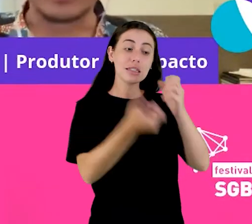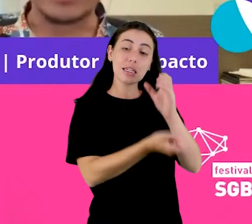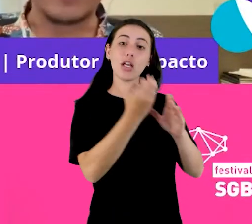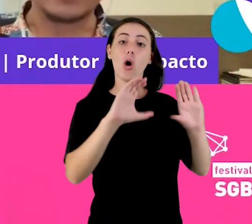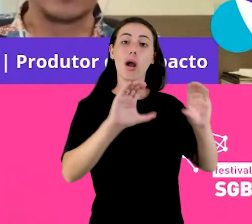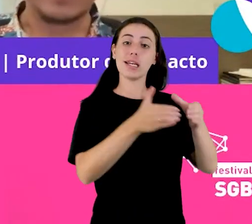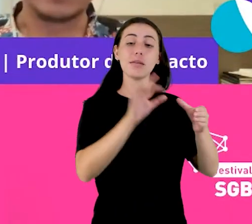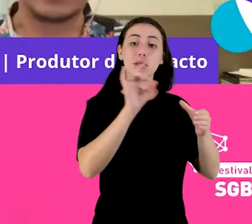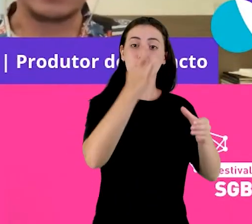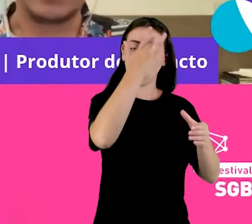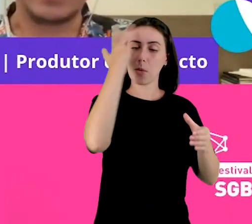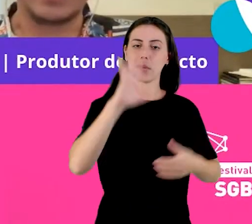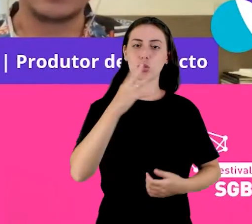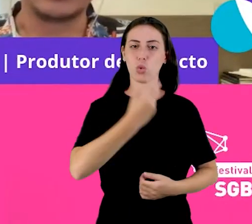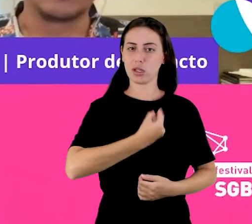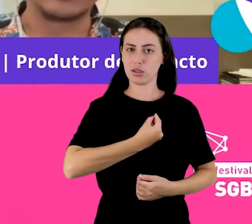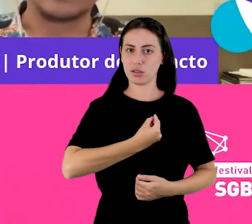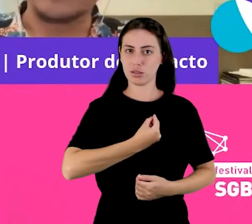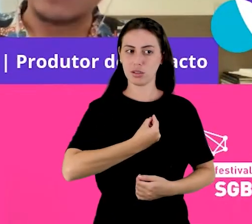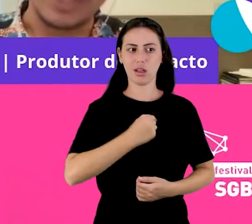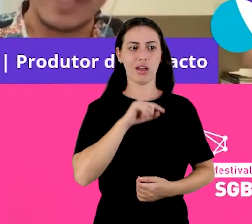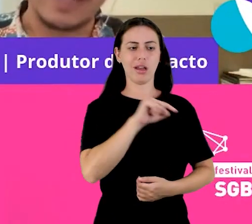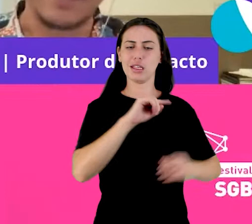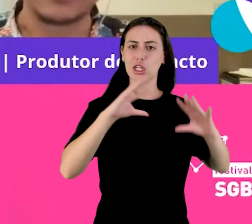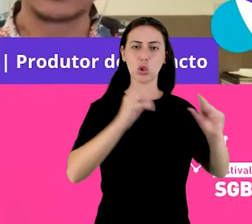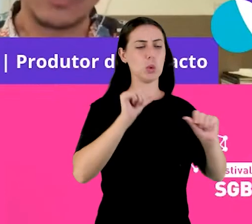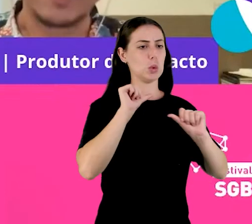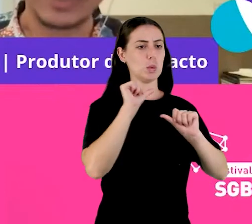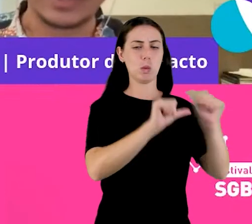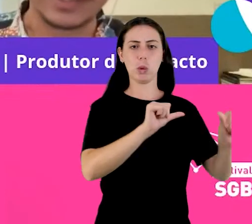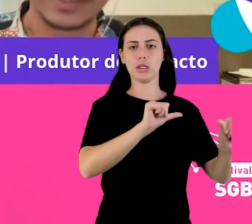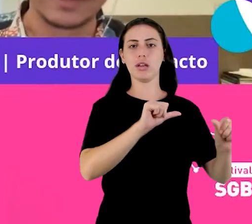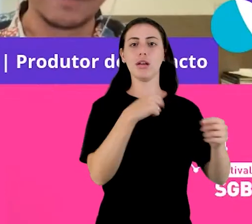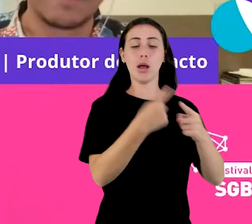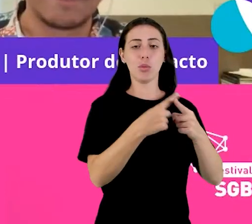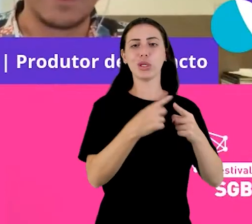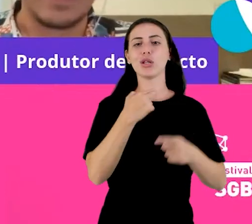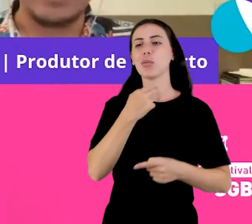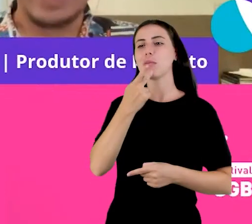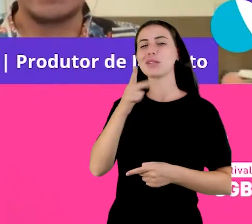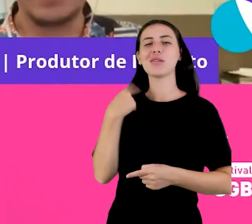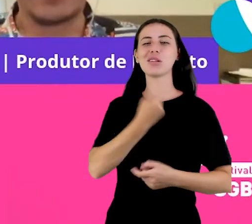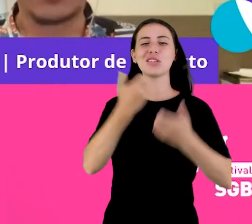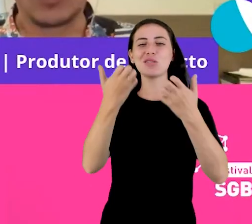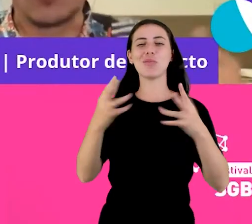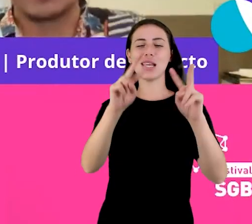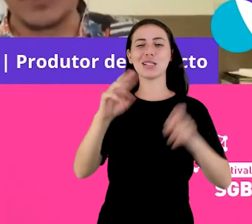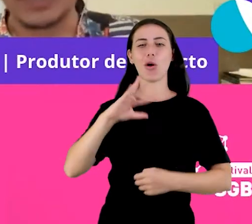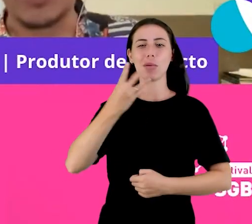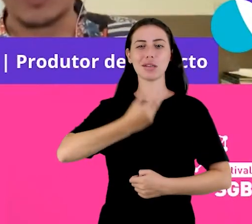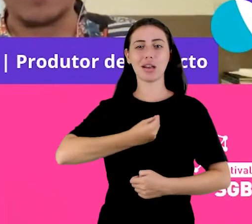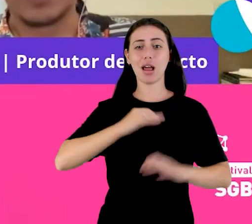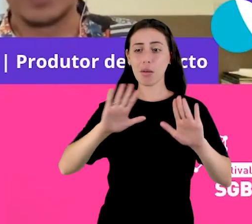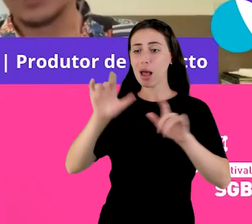primeira coisa que a gente fez foi pensar de montar uma equipe só com pessoas trans. E aí tudo começa